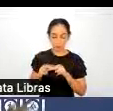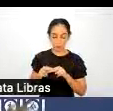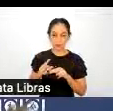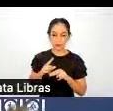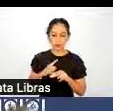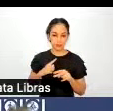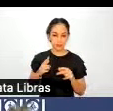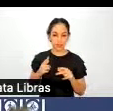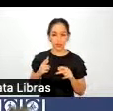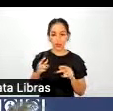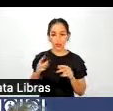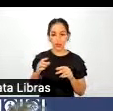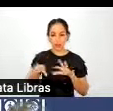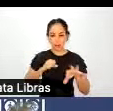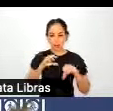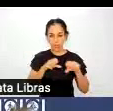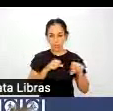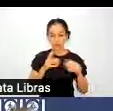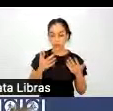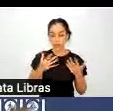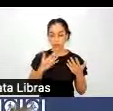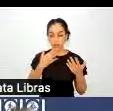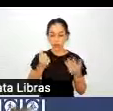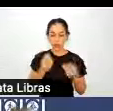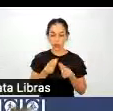Então, a intenção era melhorar a qualidade de ar,